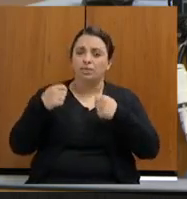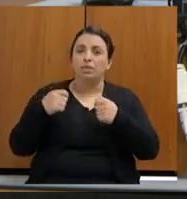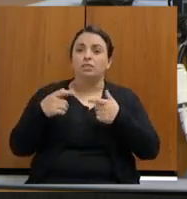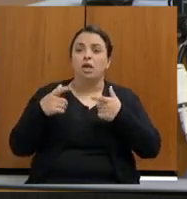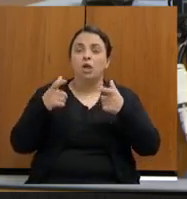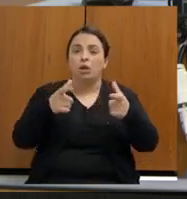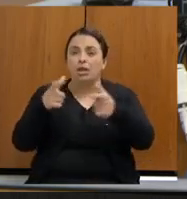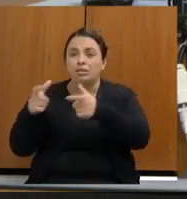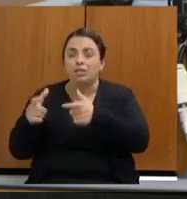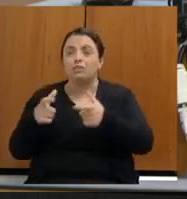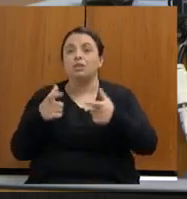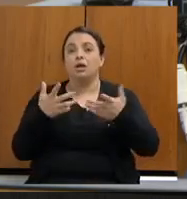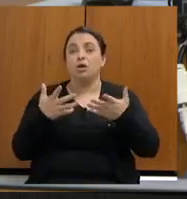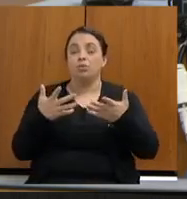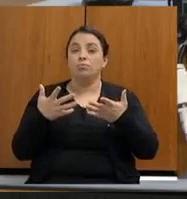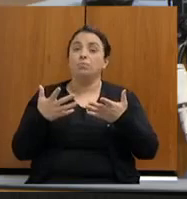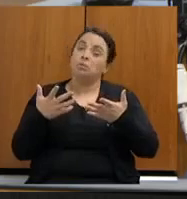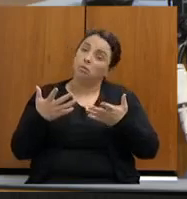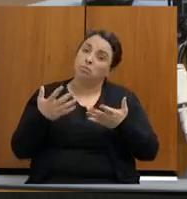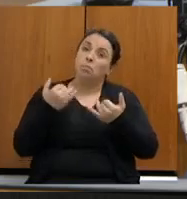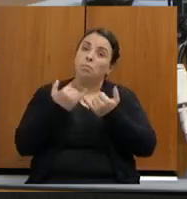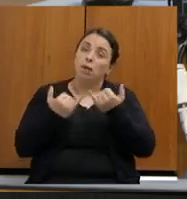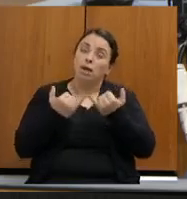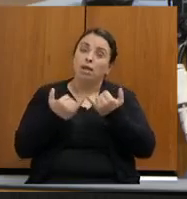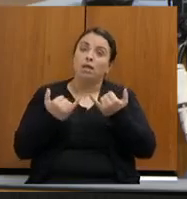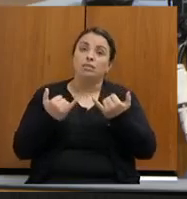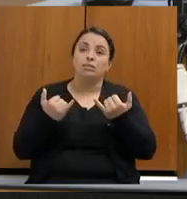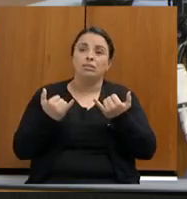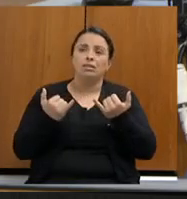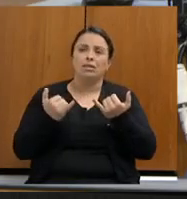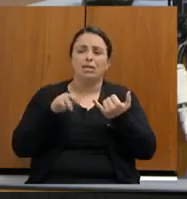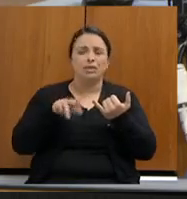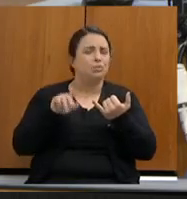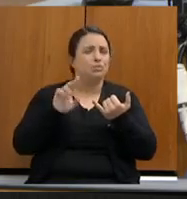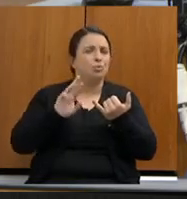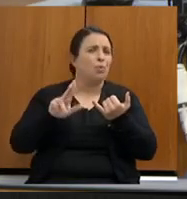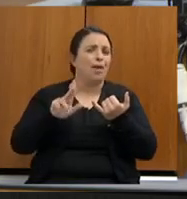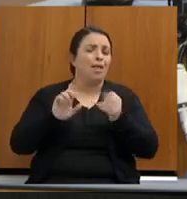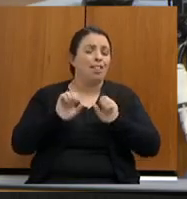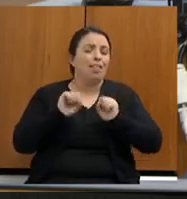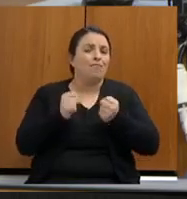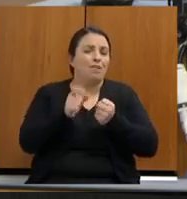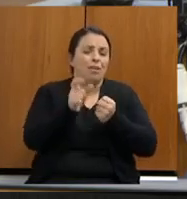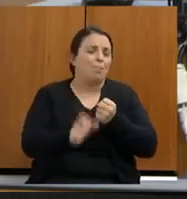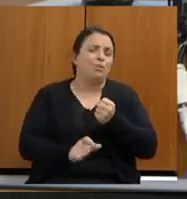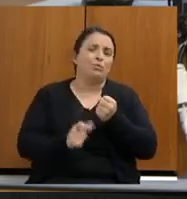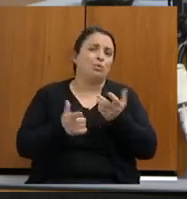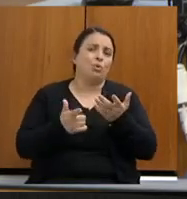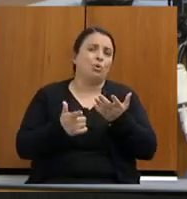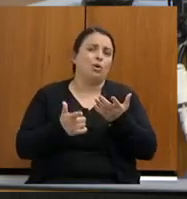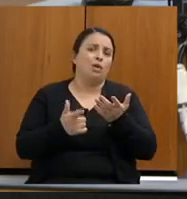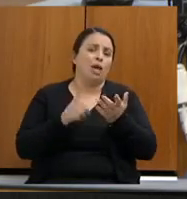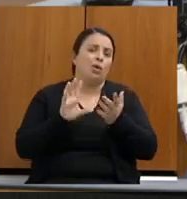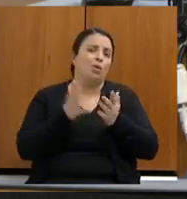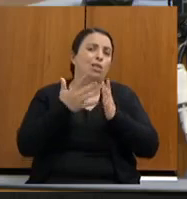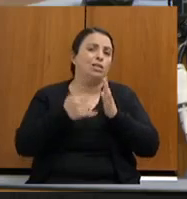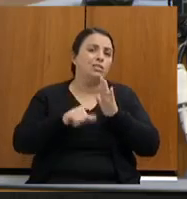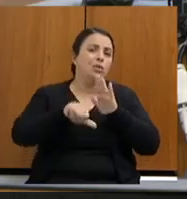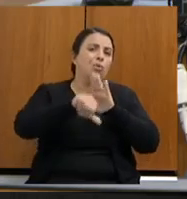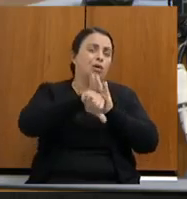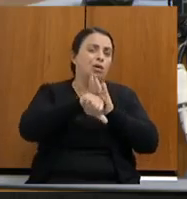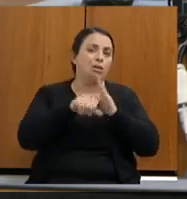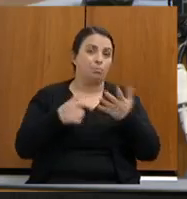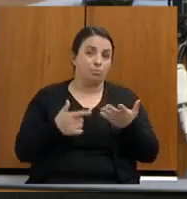unidade me parece defesa de criminosos isso depois eu sou autor da Lei também que